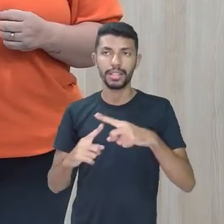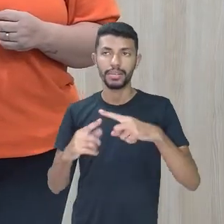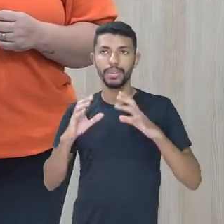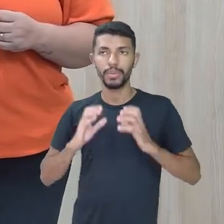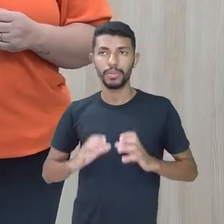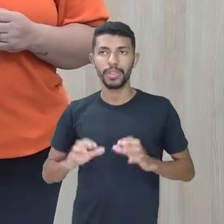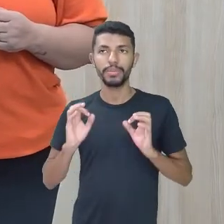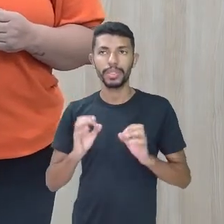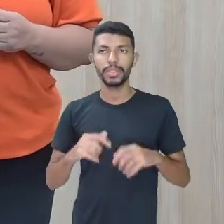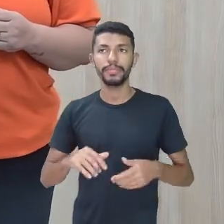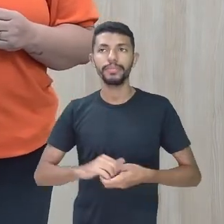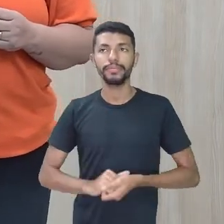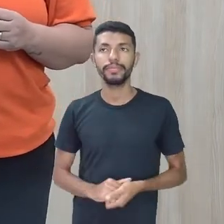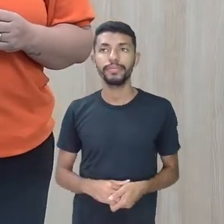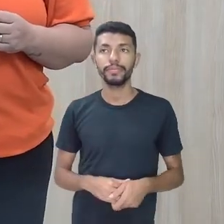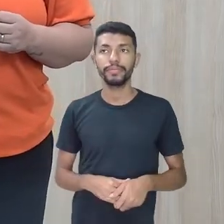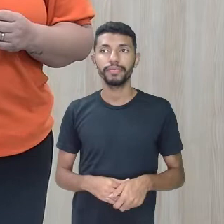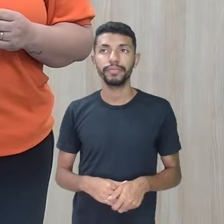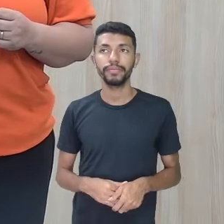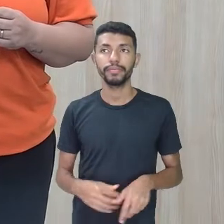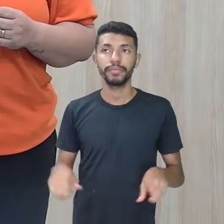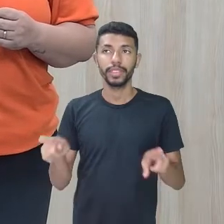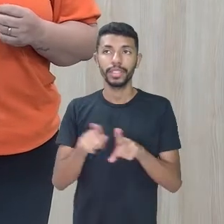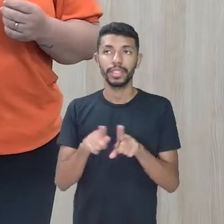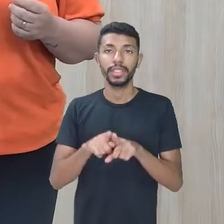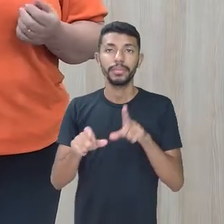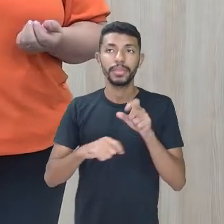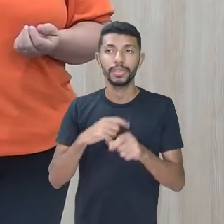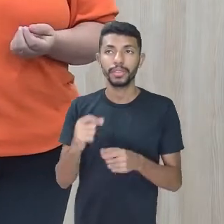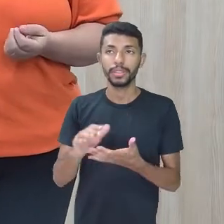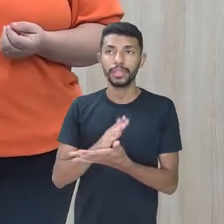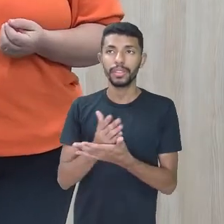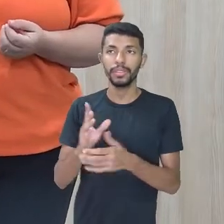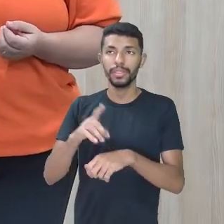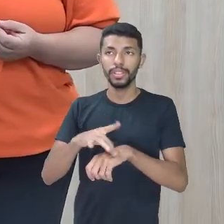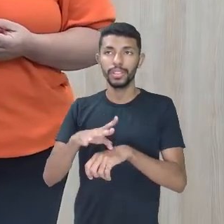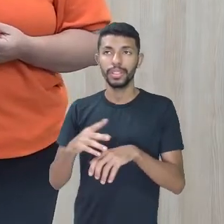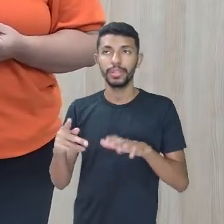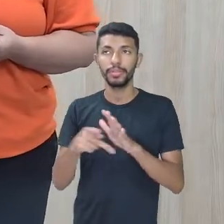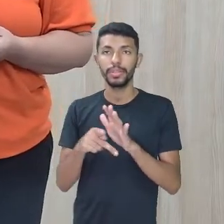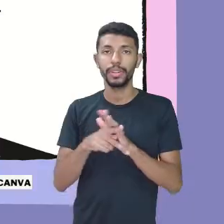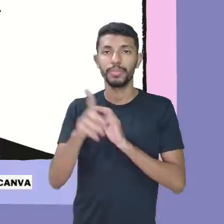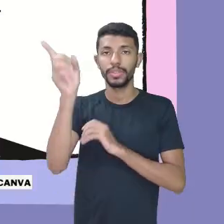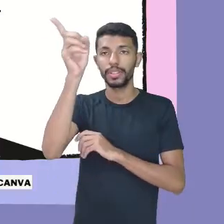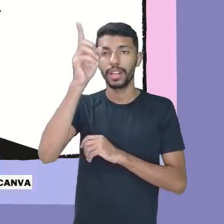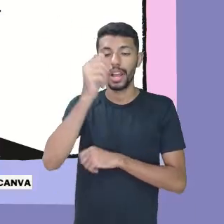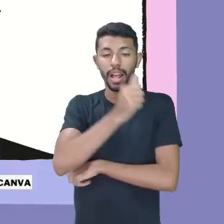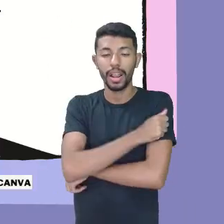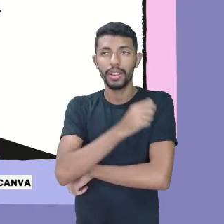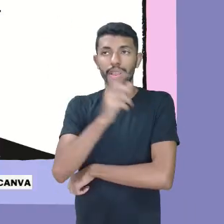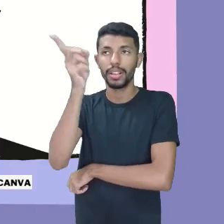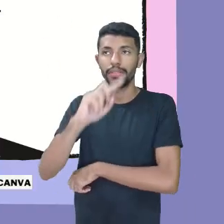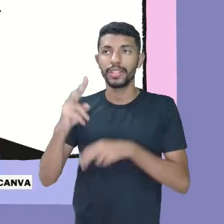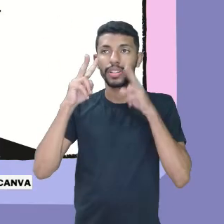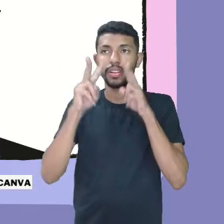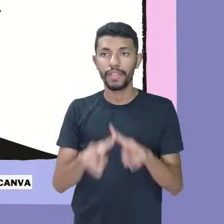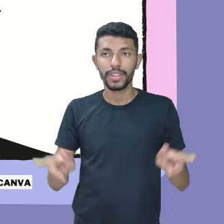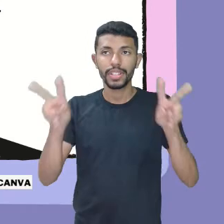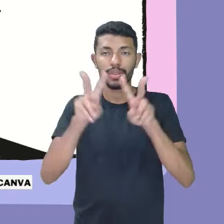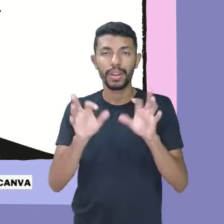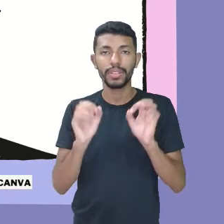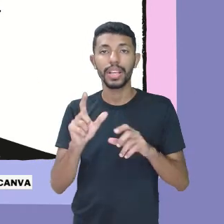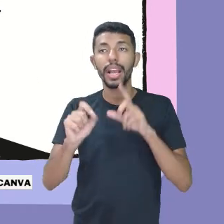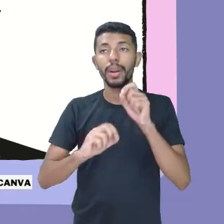algumas dicas também sobre o estudante com deficiência visual. Algumas dicas aqui.